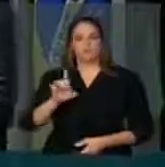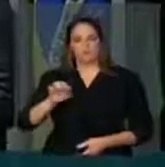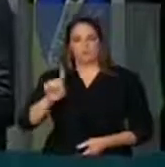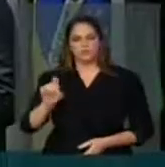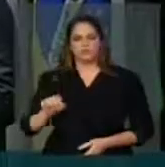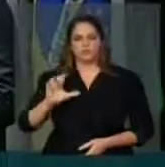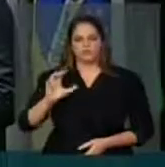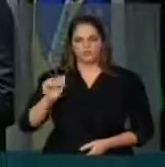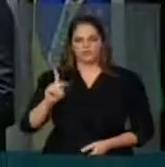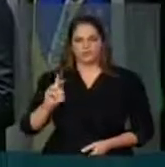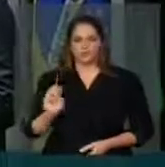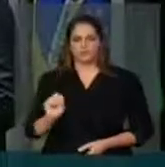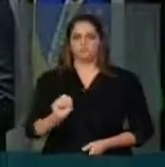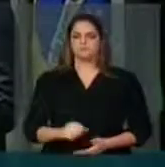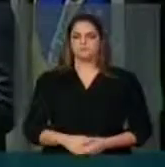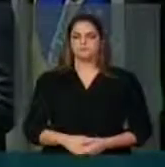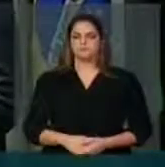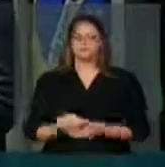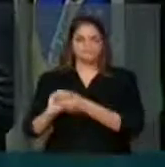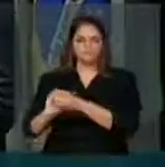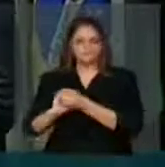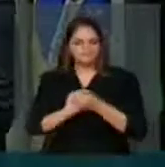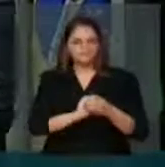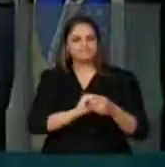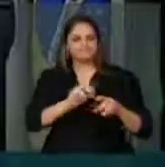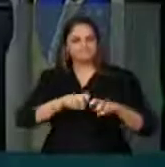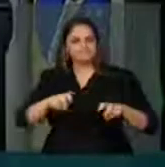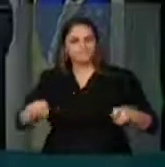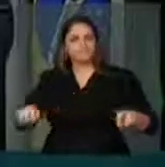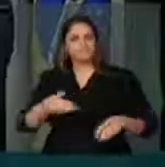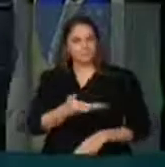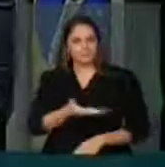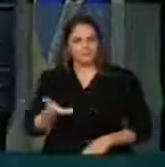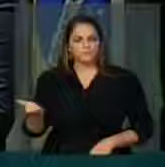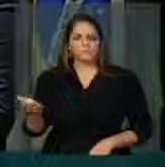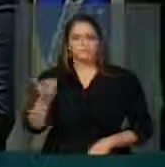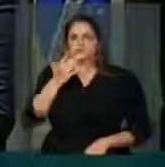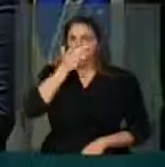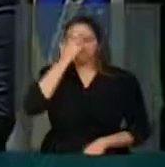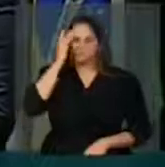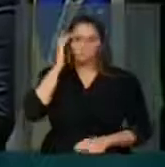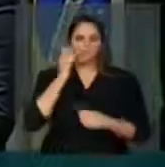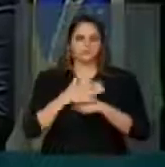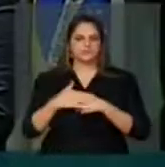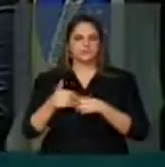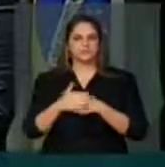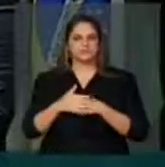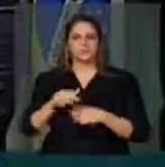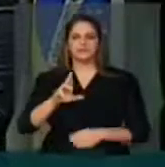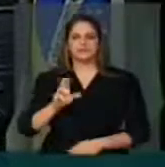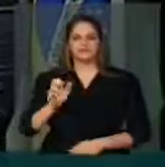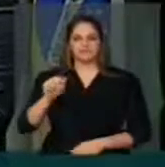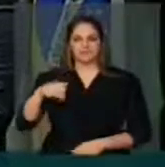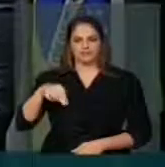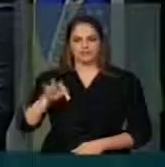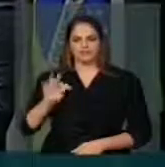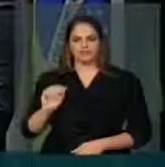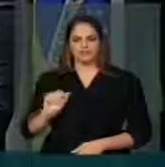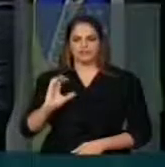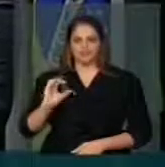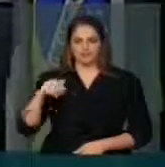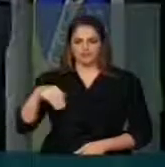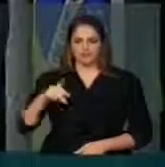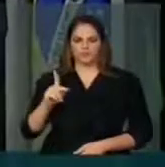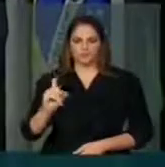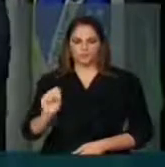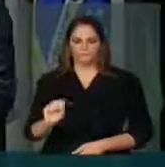mesa, as pessoas da nossa querida Renata Campos e toda a família Campos, e